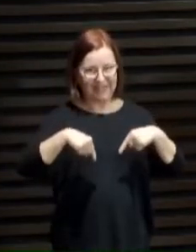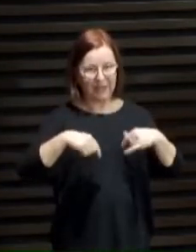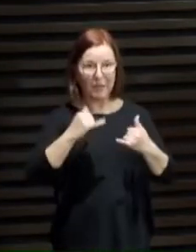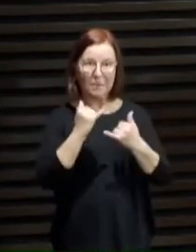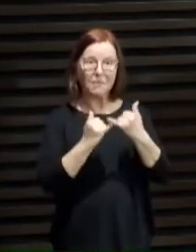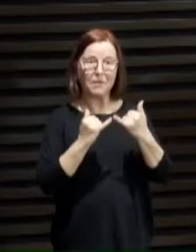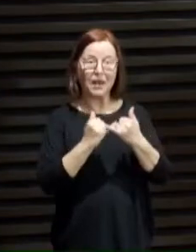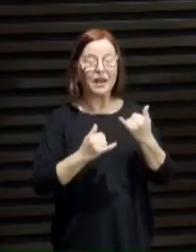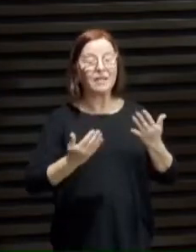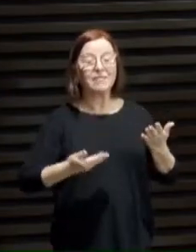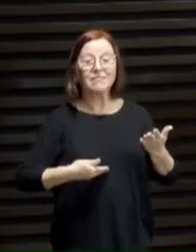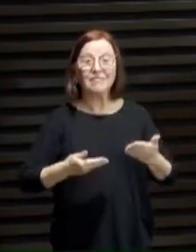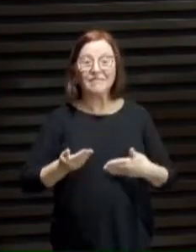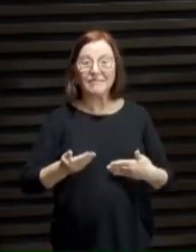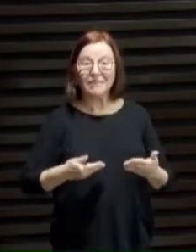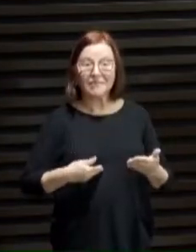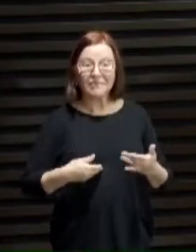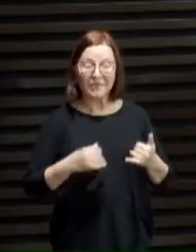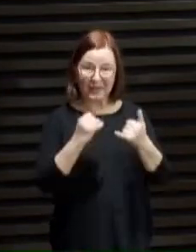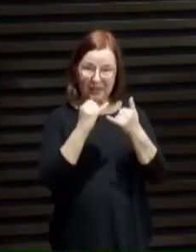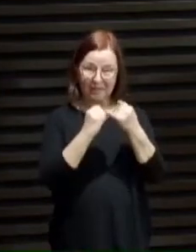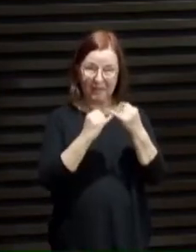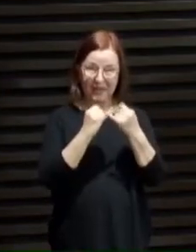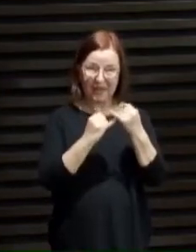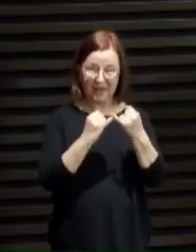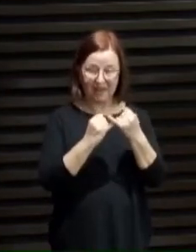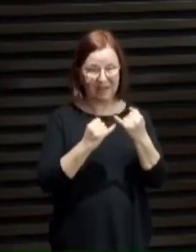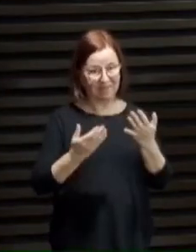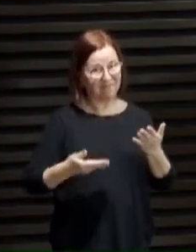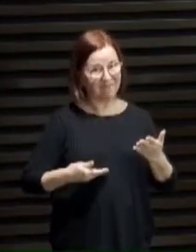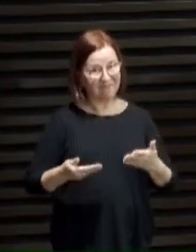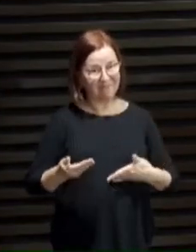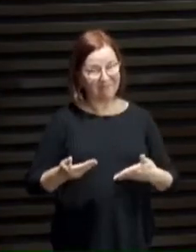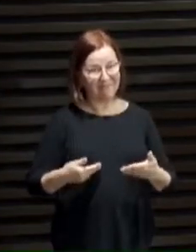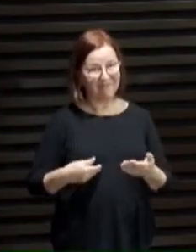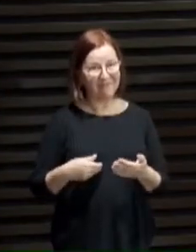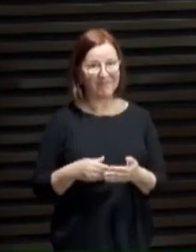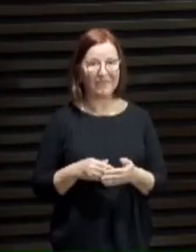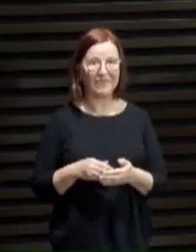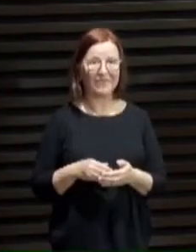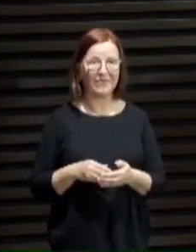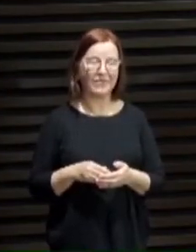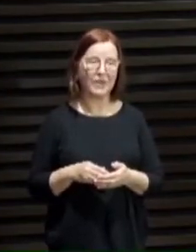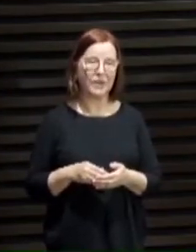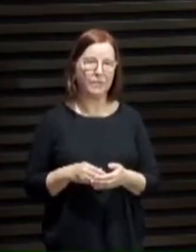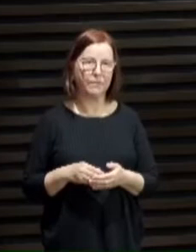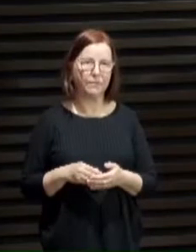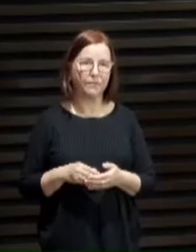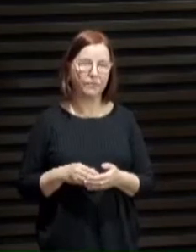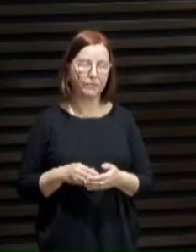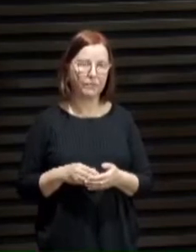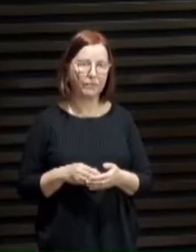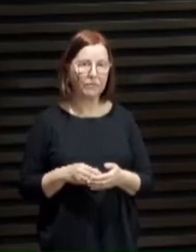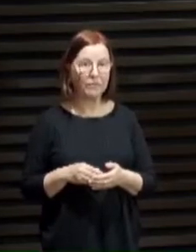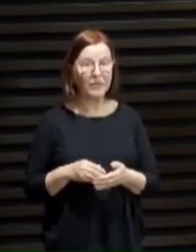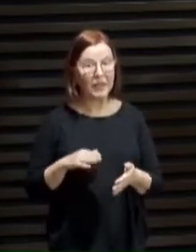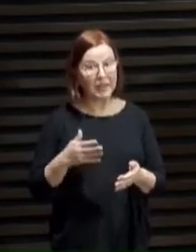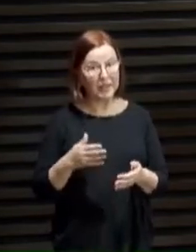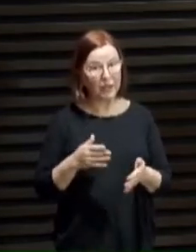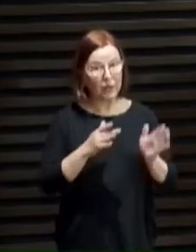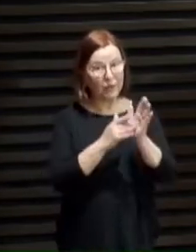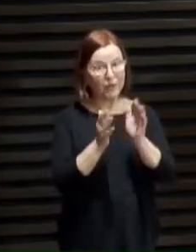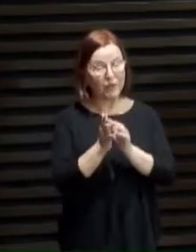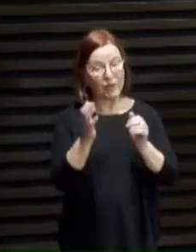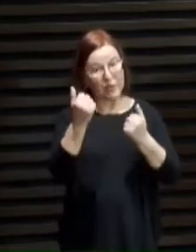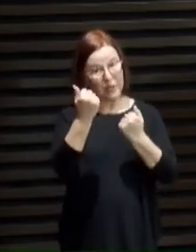com um servo, que se parece com um criado. E é, portanto, às vezes de um criado que Jesus vai fazer naquela hora